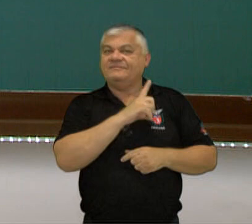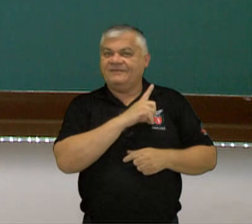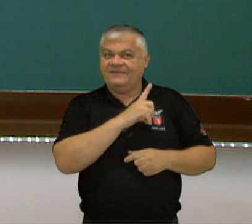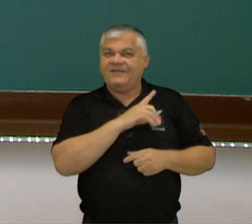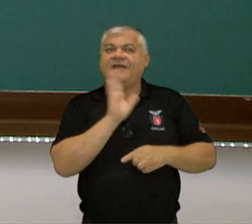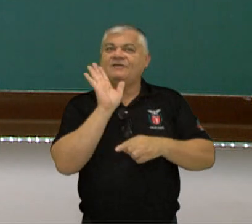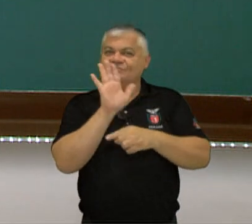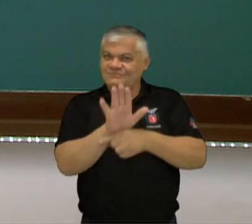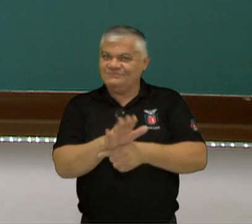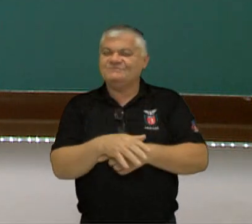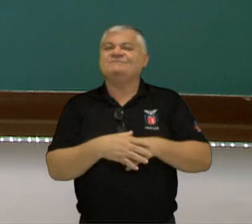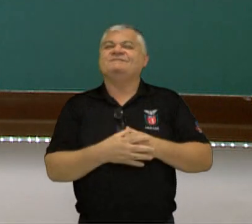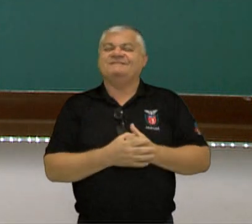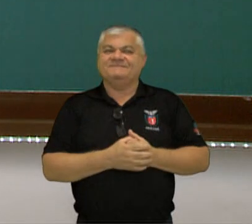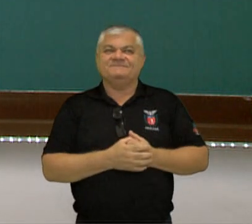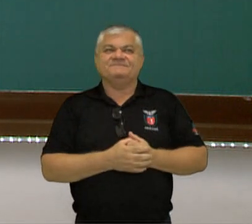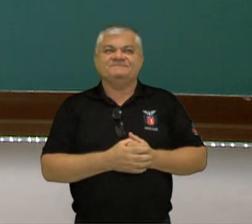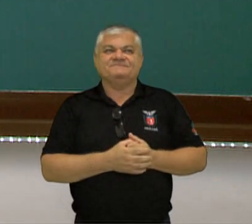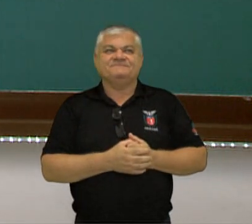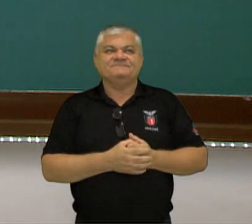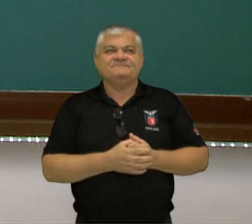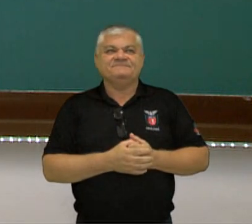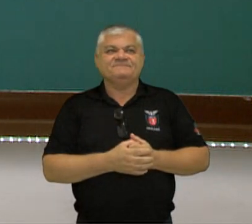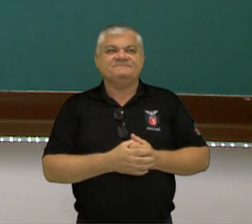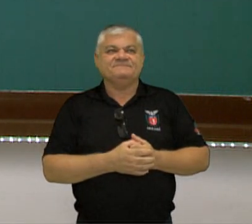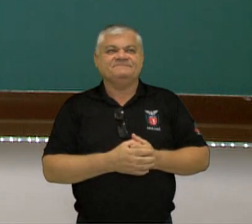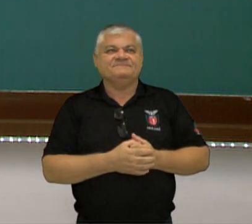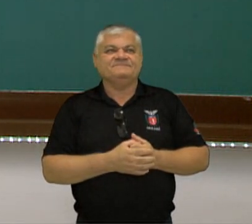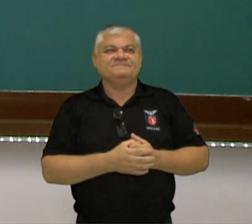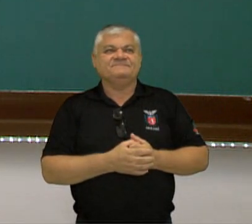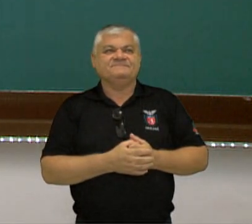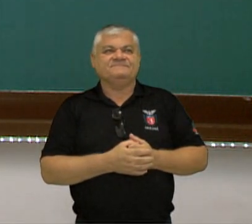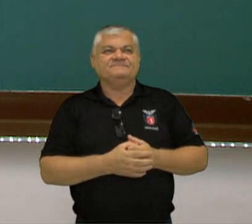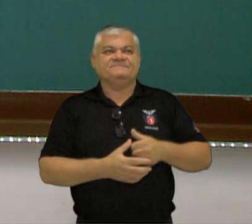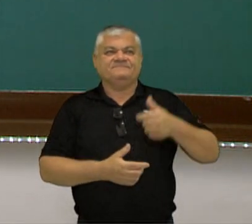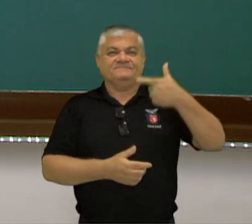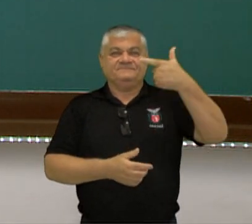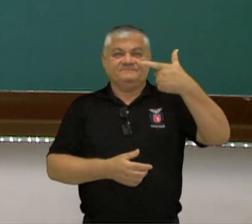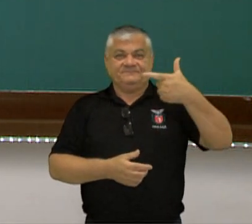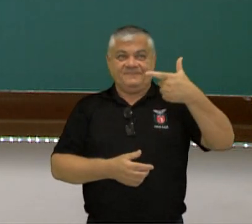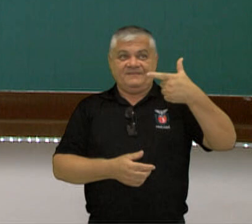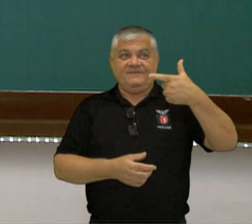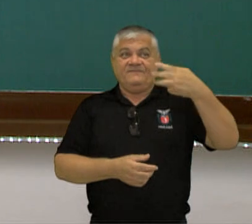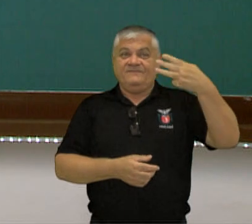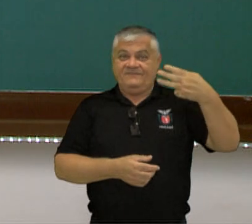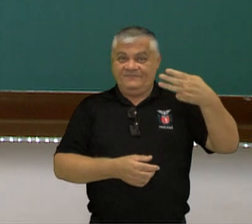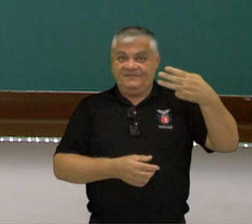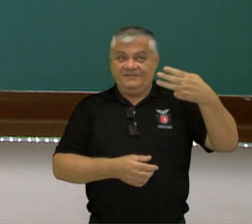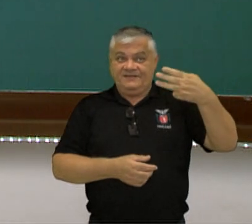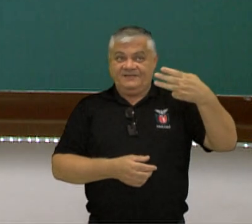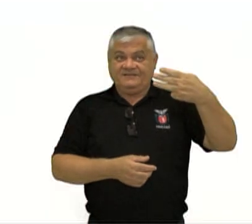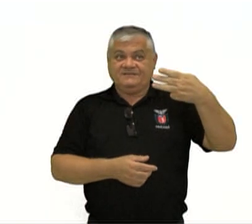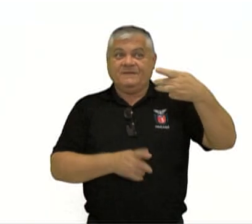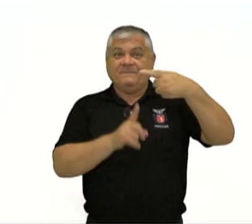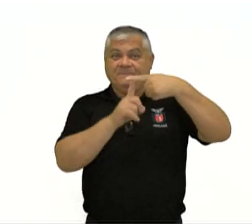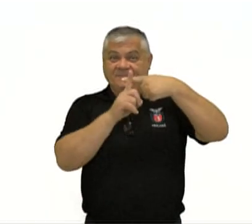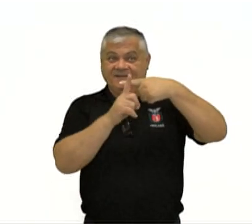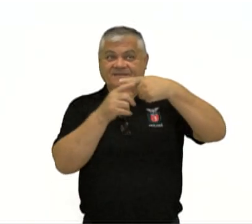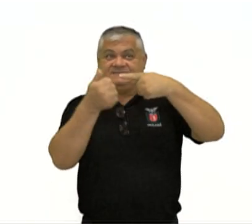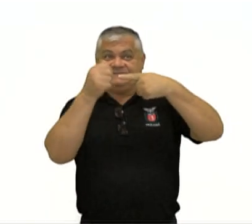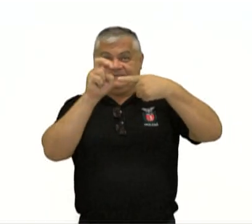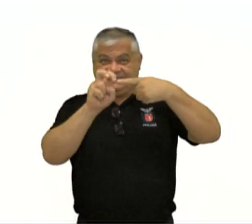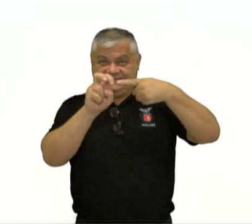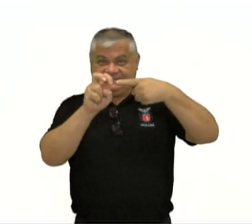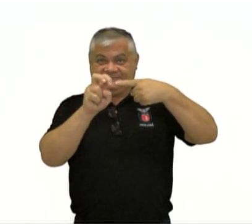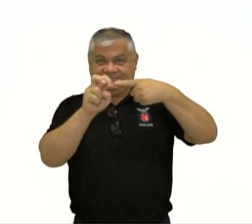nos ajudam a fazer esse raciocínio aí. Então, vamos ver aqui. Se eu fizer 23 mais